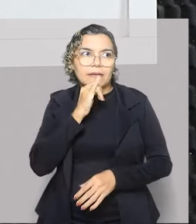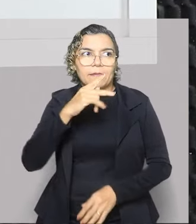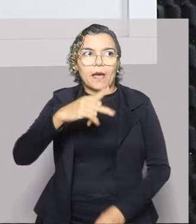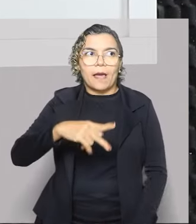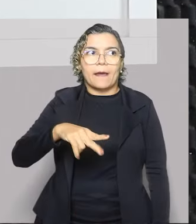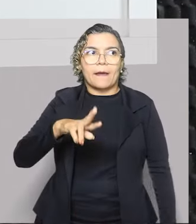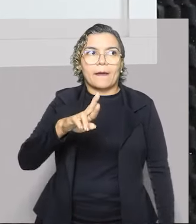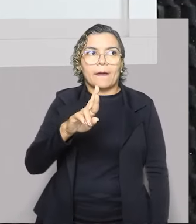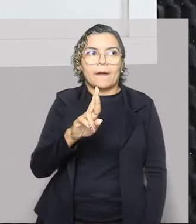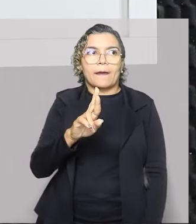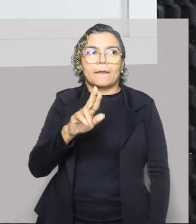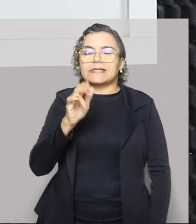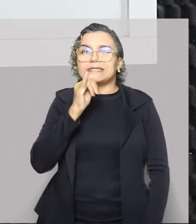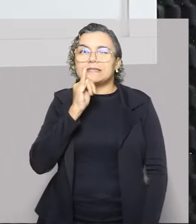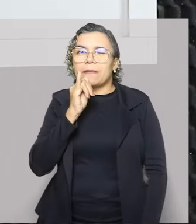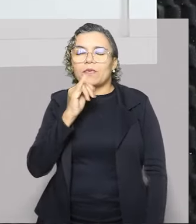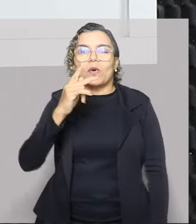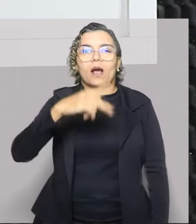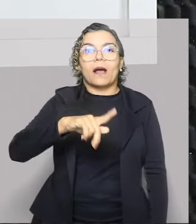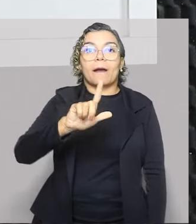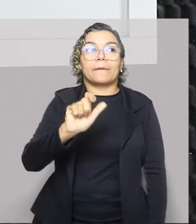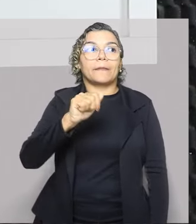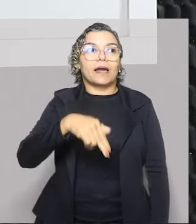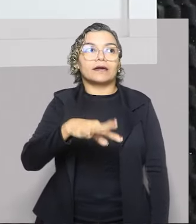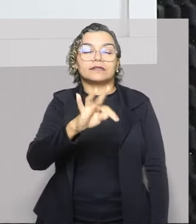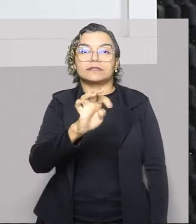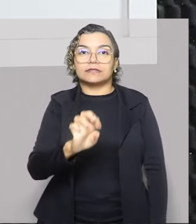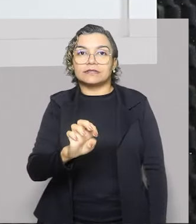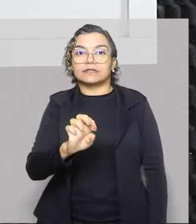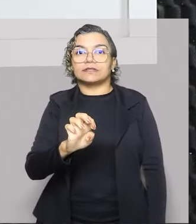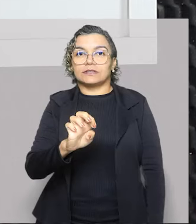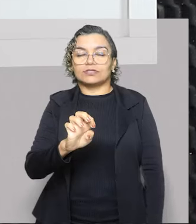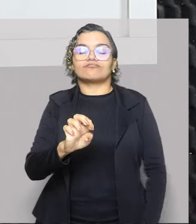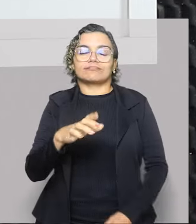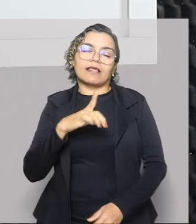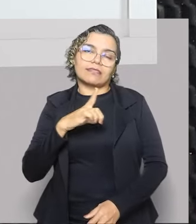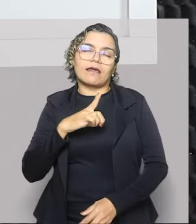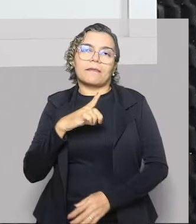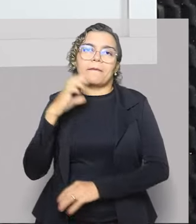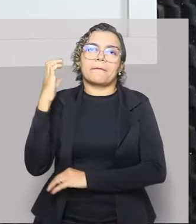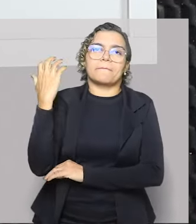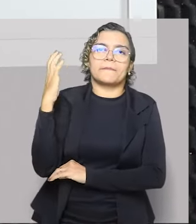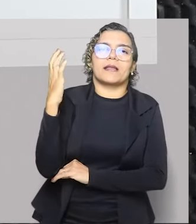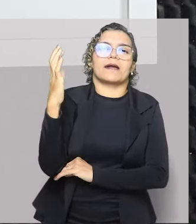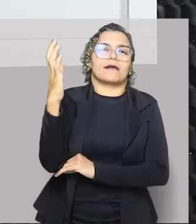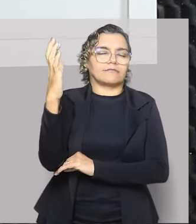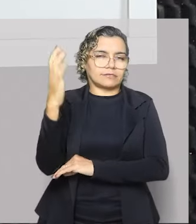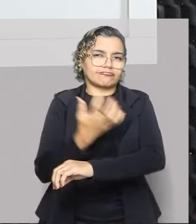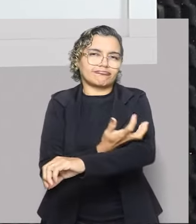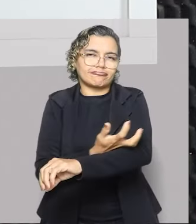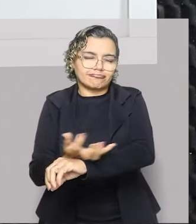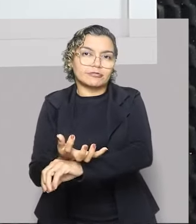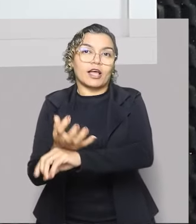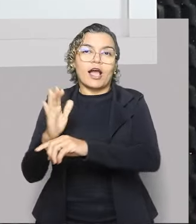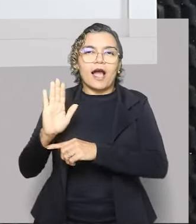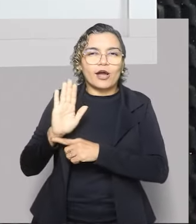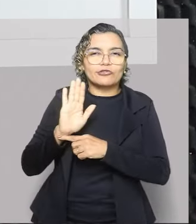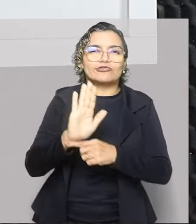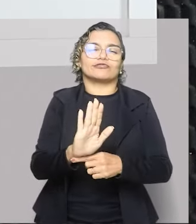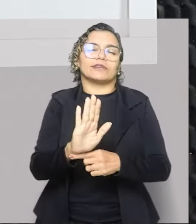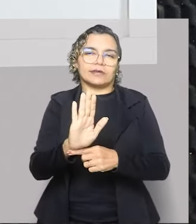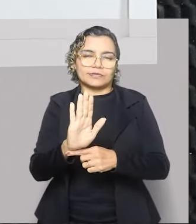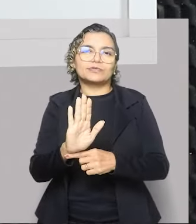plante Tá certo eh no reino do plante a gente encontra todas as nossas plantinhas né que estão aí né nos ajudando